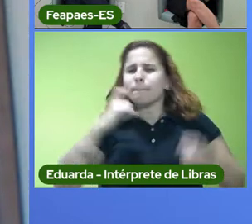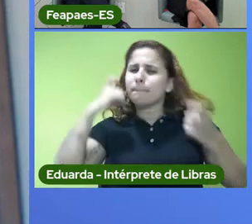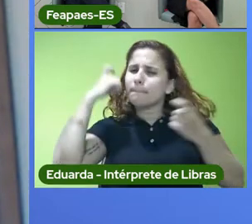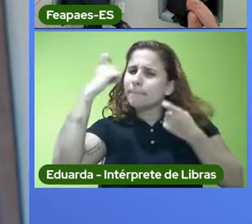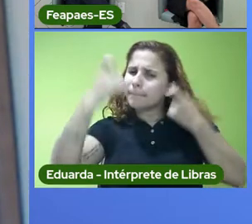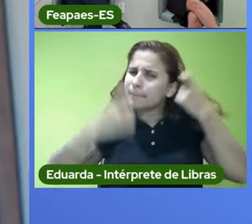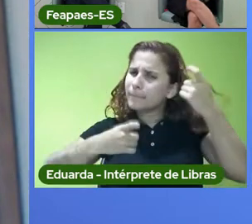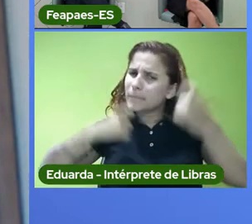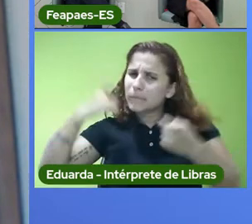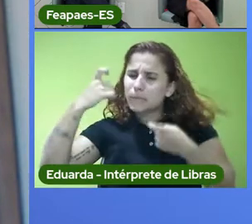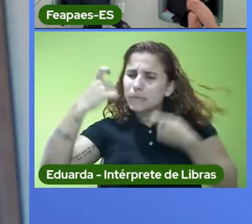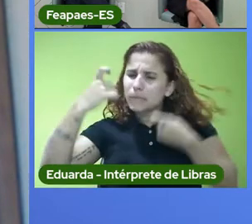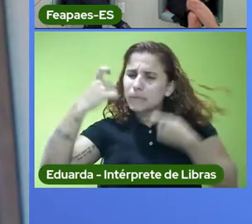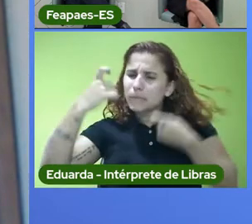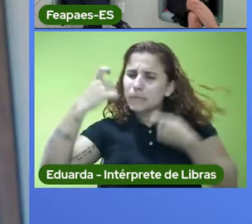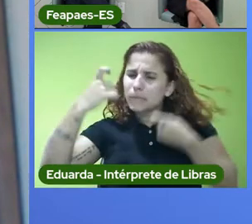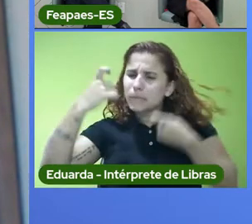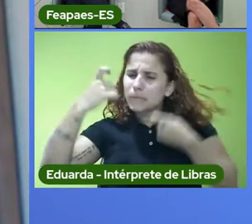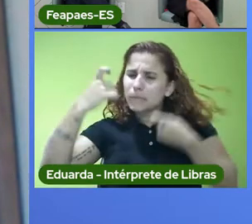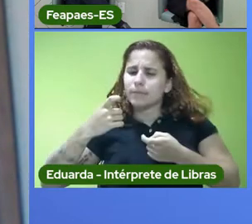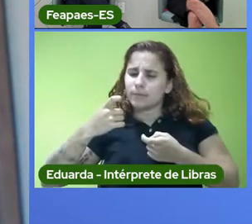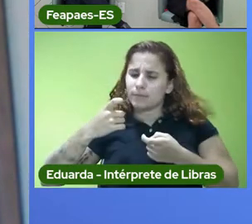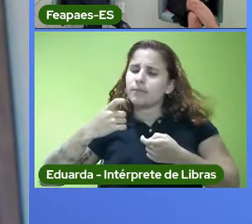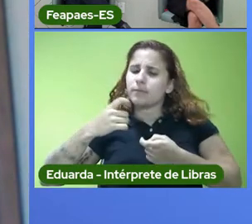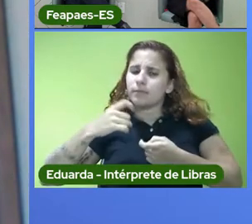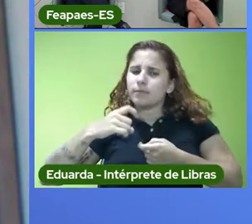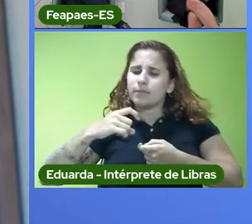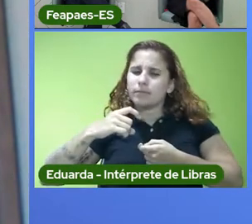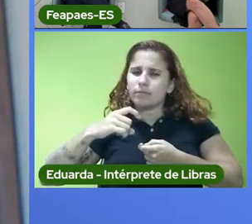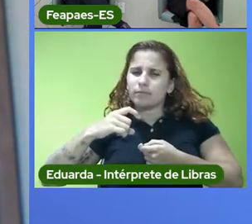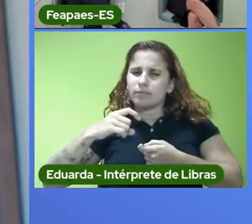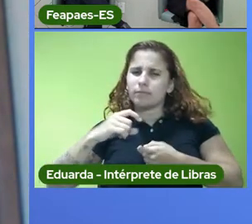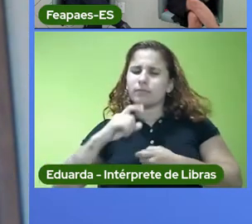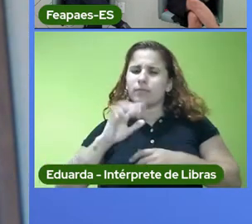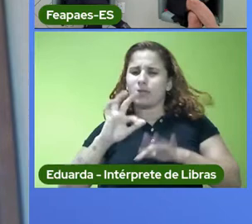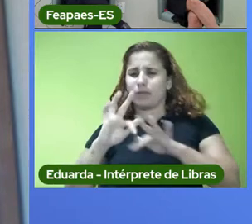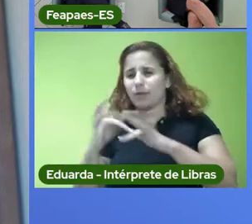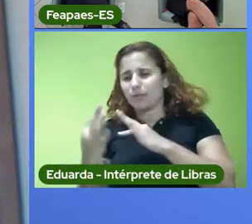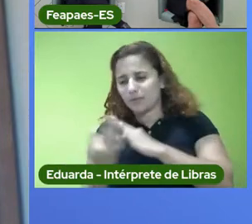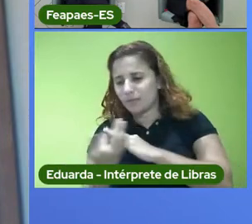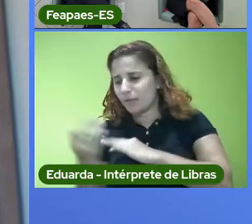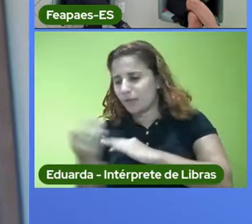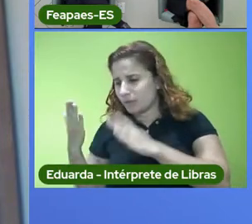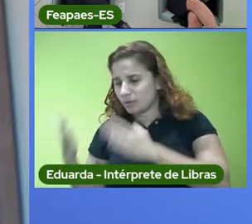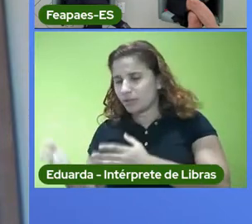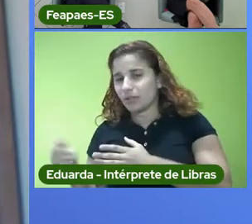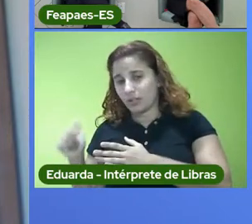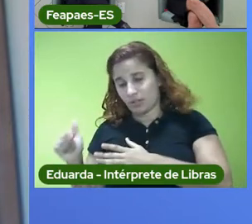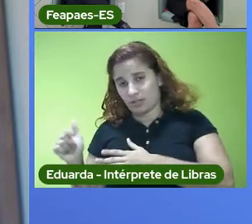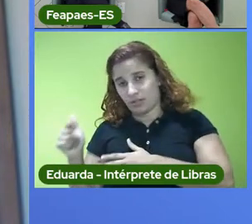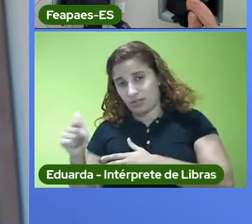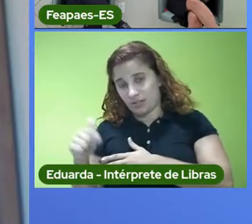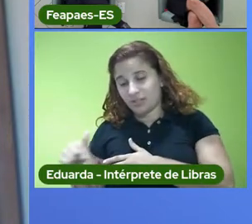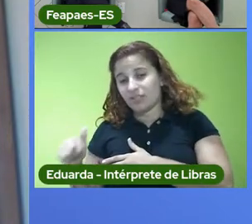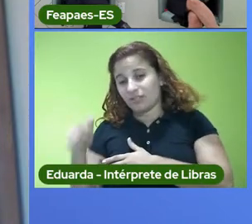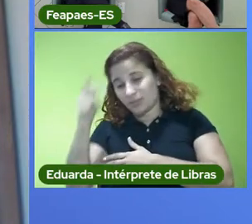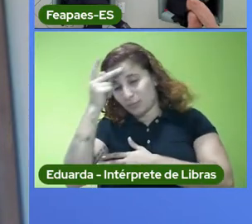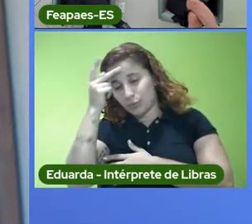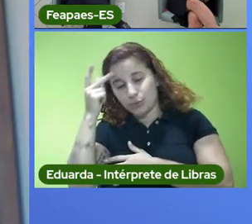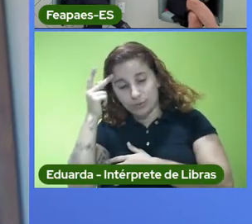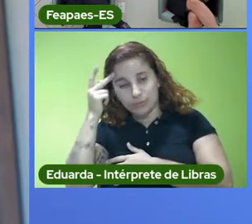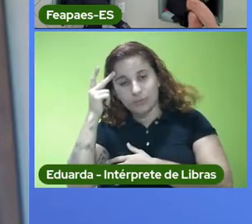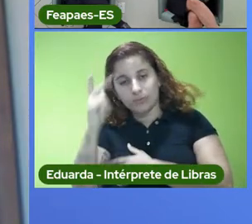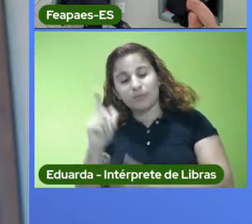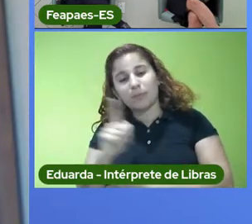muito legítimas das pessoas e das famílias também com deficiência, e essa preocupação ela passa